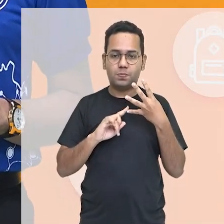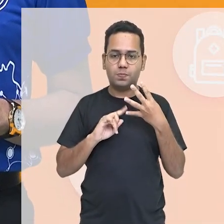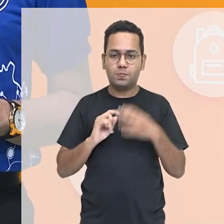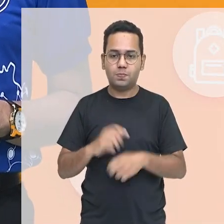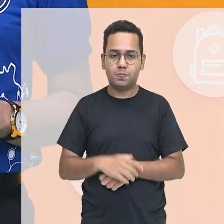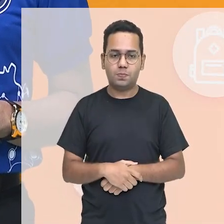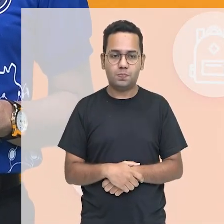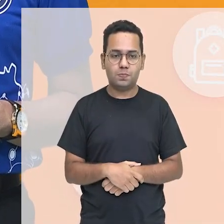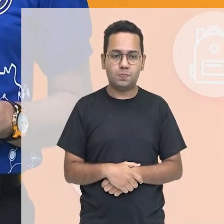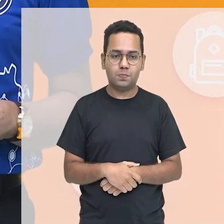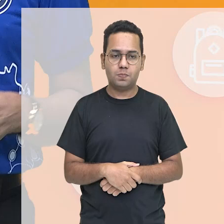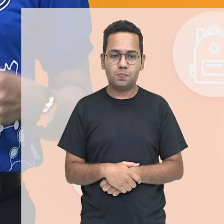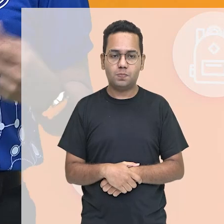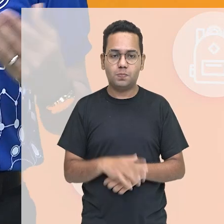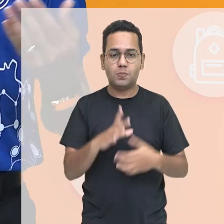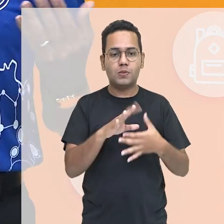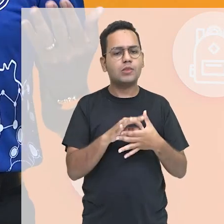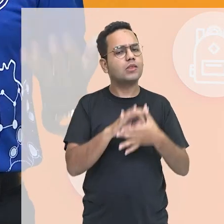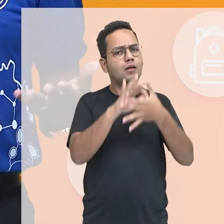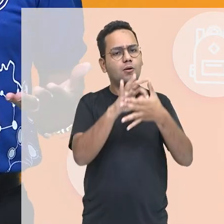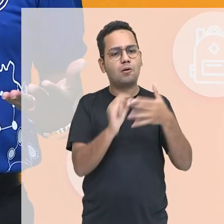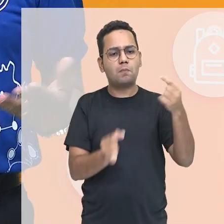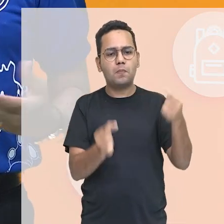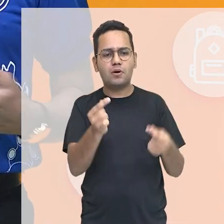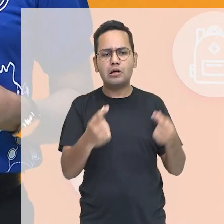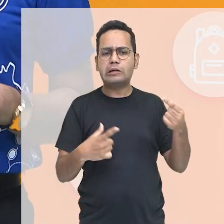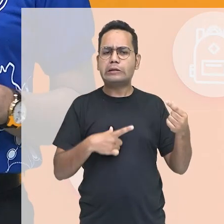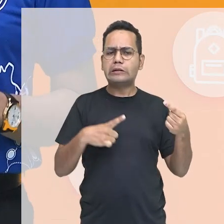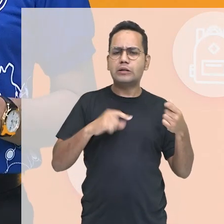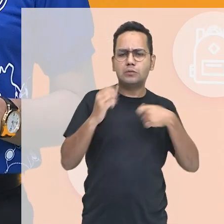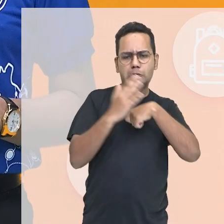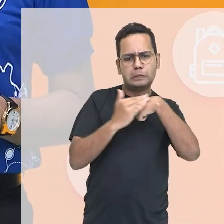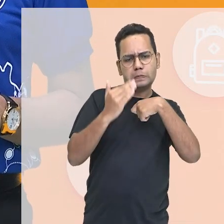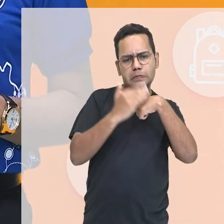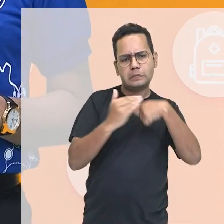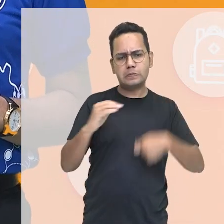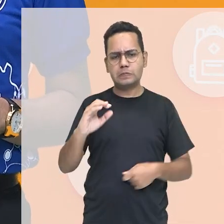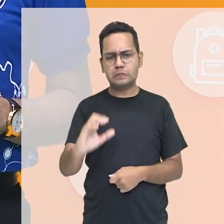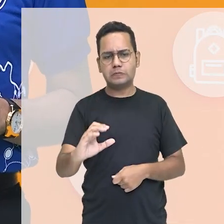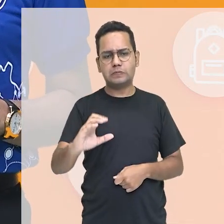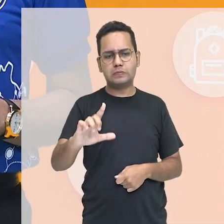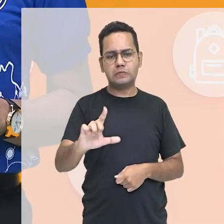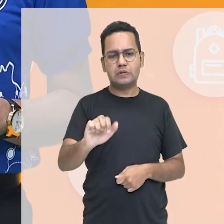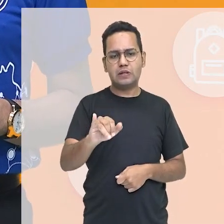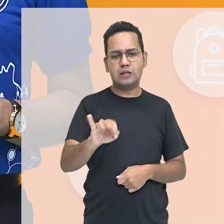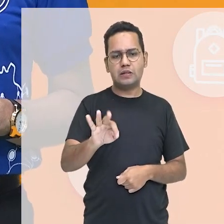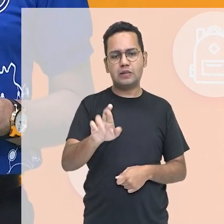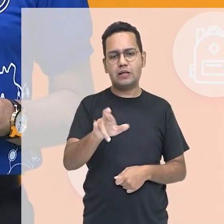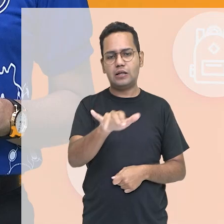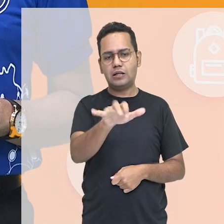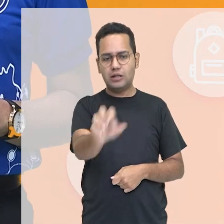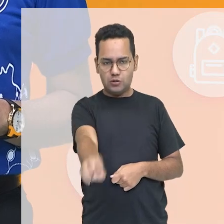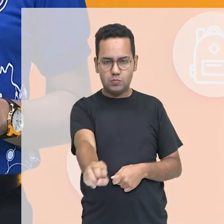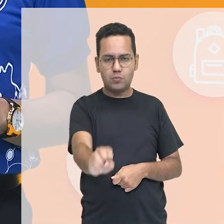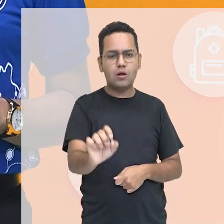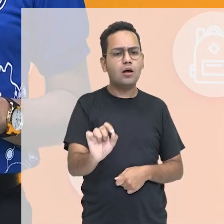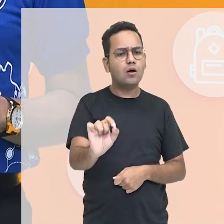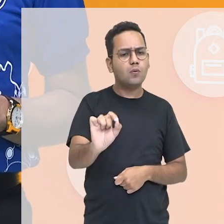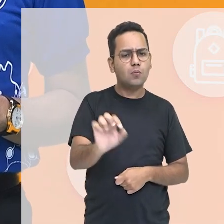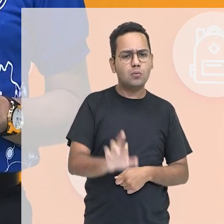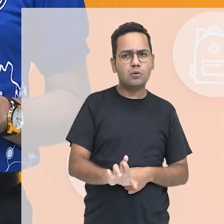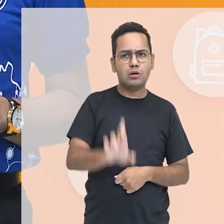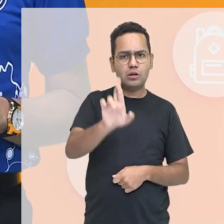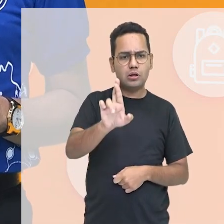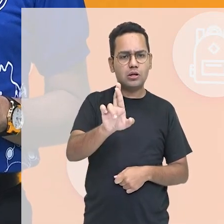Liderança política baseada no carisma e no clientelismo, pois o papel de líder